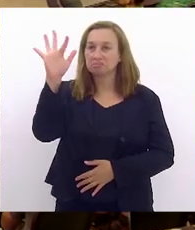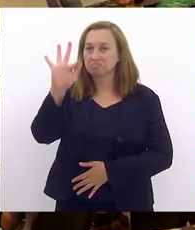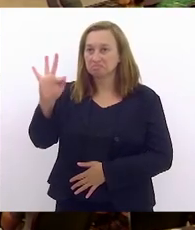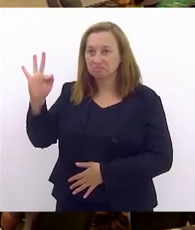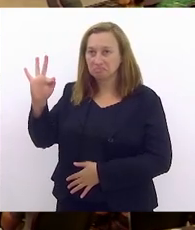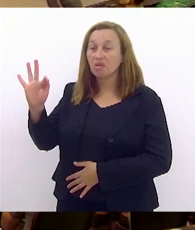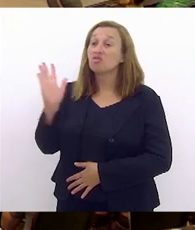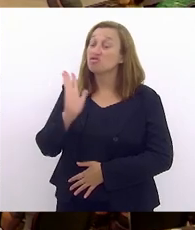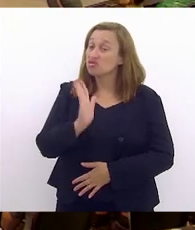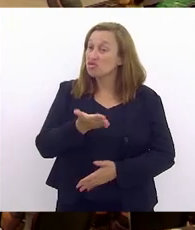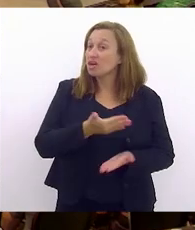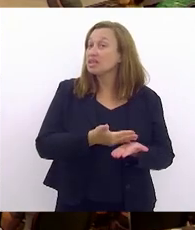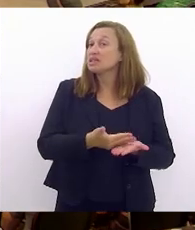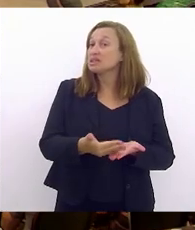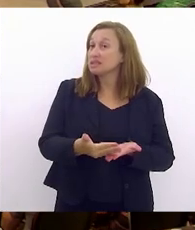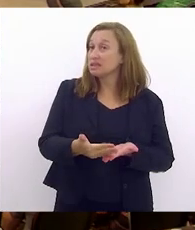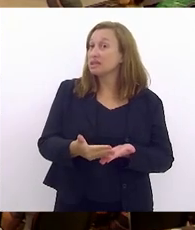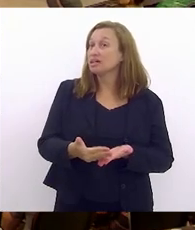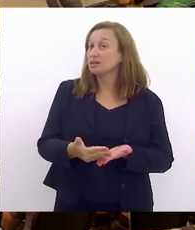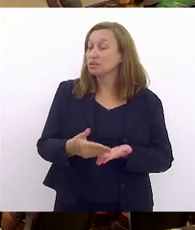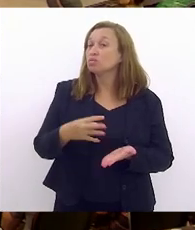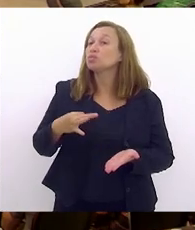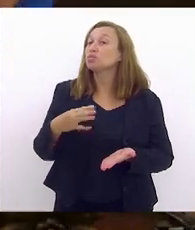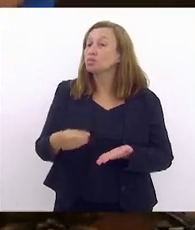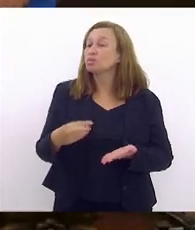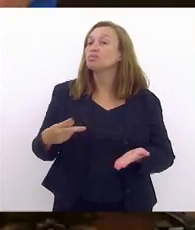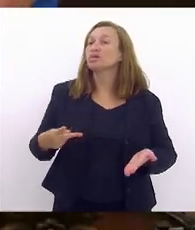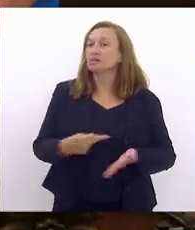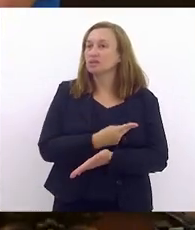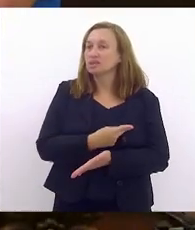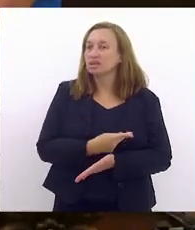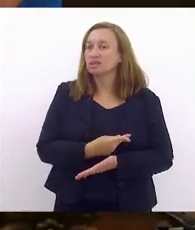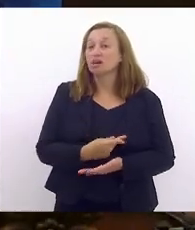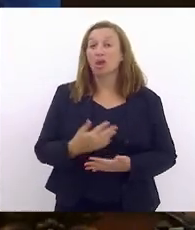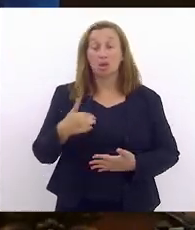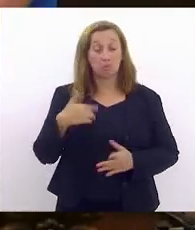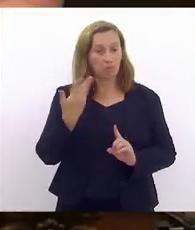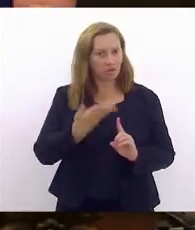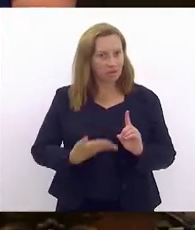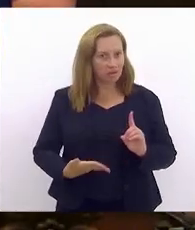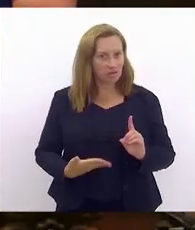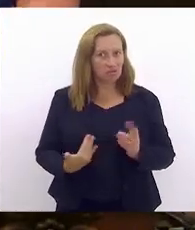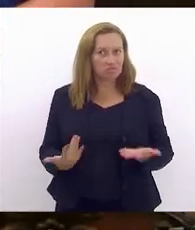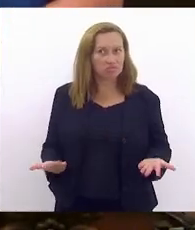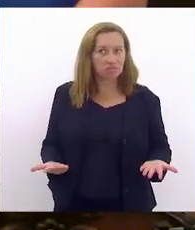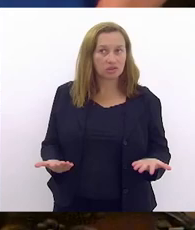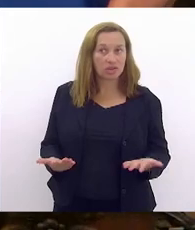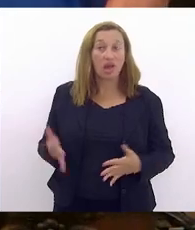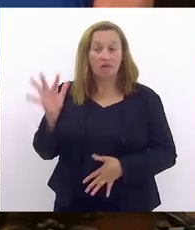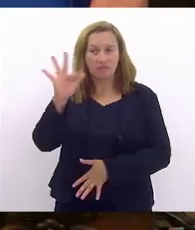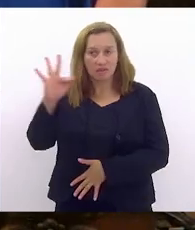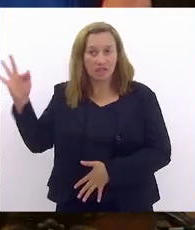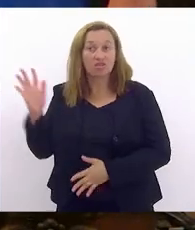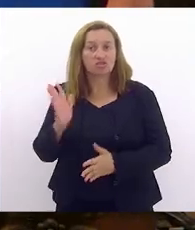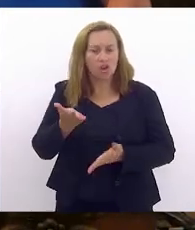está começando a fazer acontecer, hein? Eu estou sendo até homenageado. Isso a federação